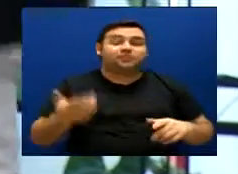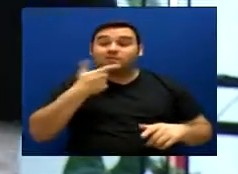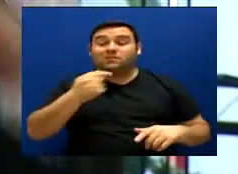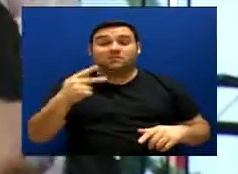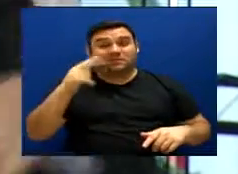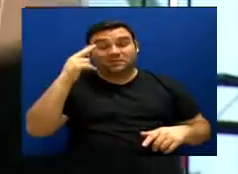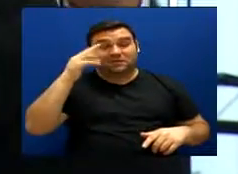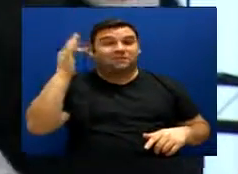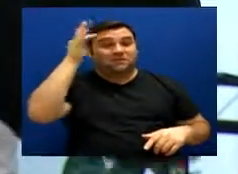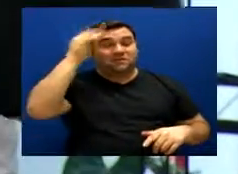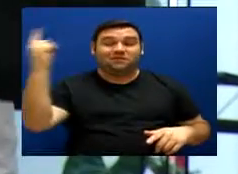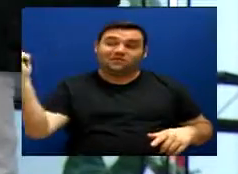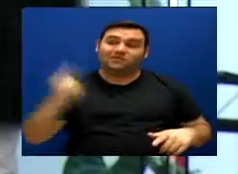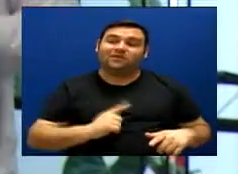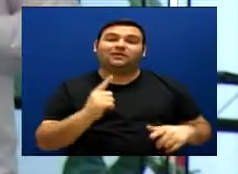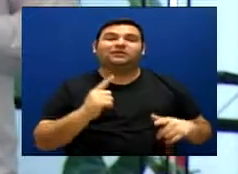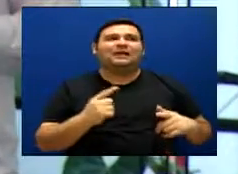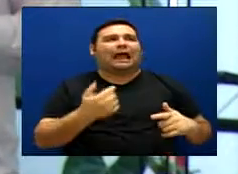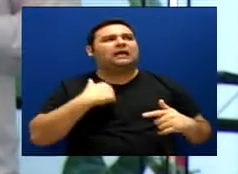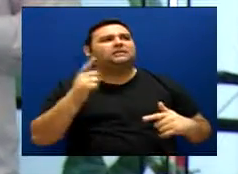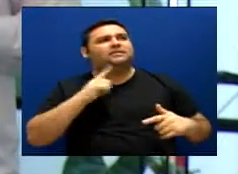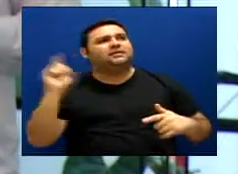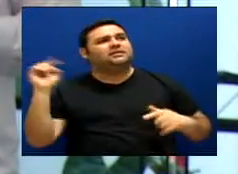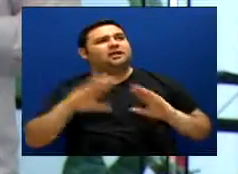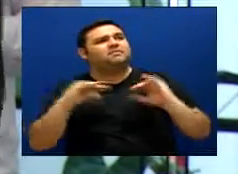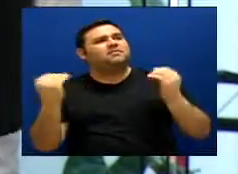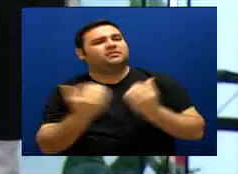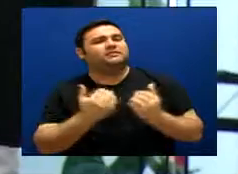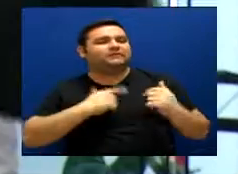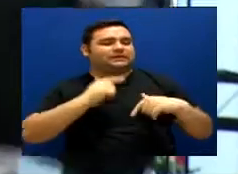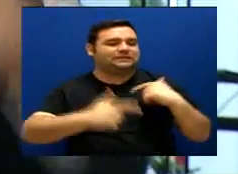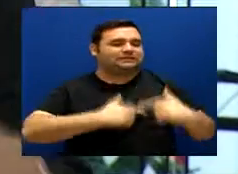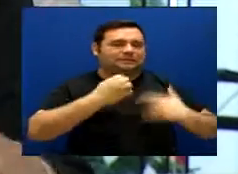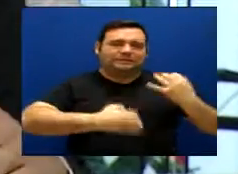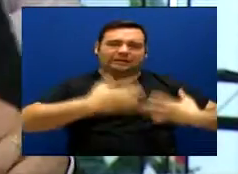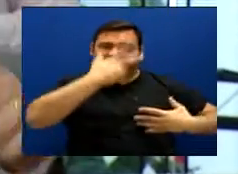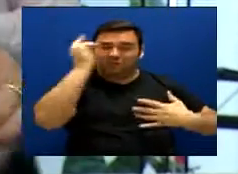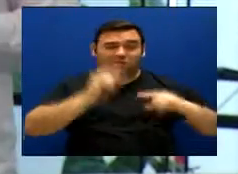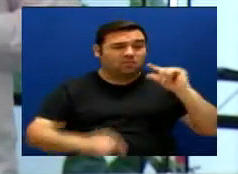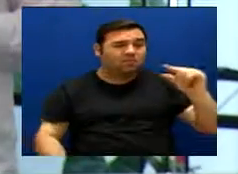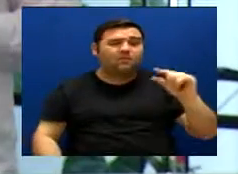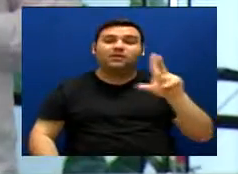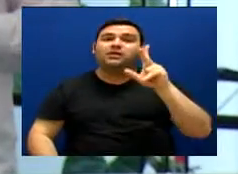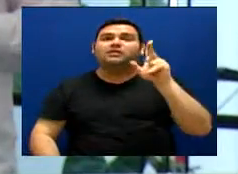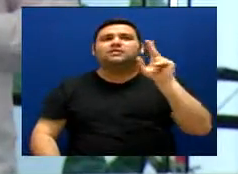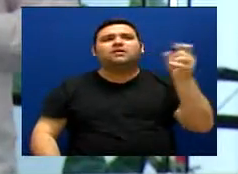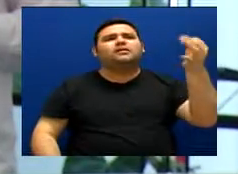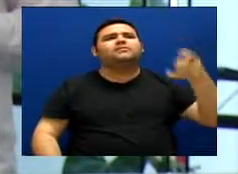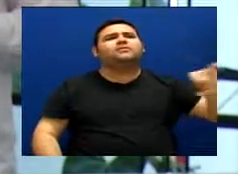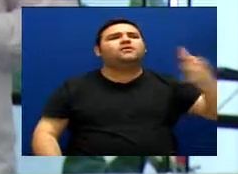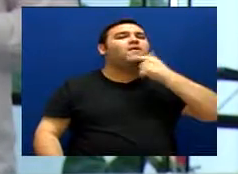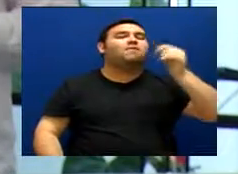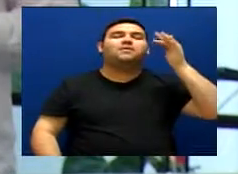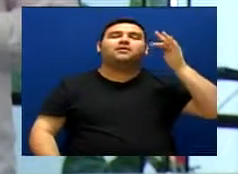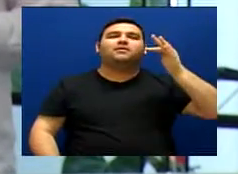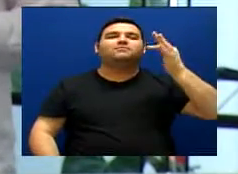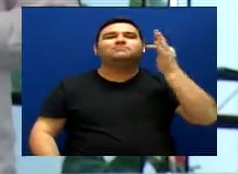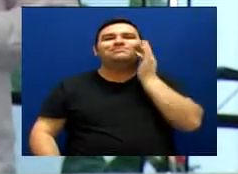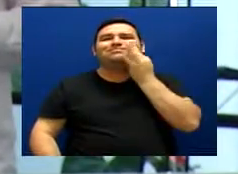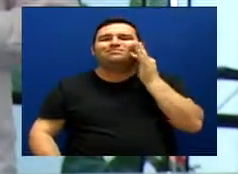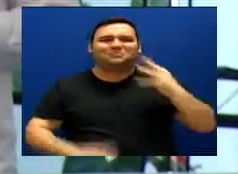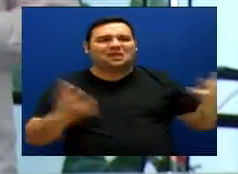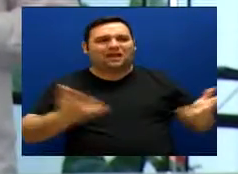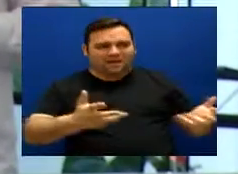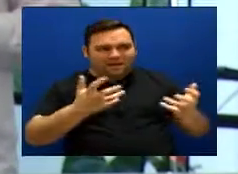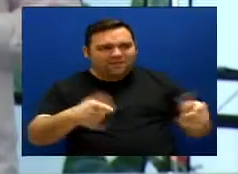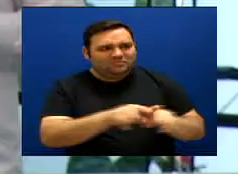eu estava no SIC. Era um jogo no começo do campeonato, um jogo que tinha poucas pessoas, como disse a palavra do vereador Fernando Dini, eu quero